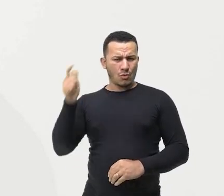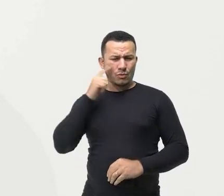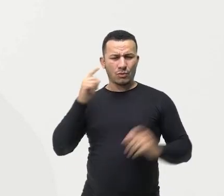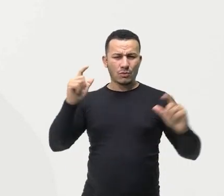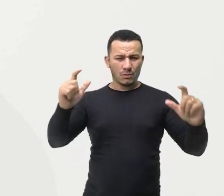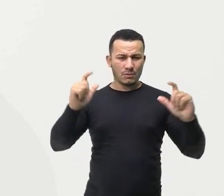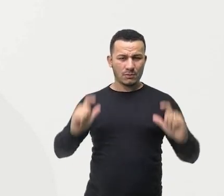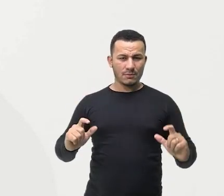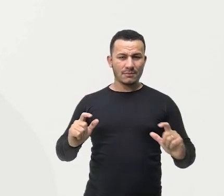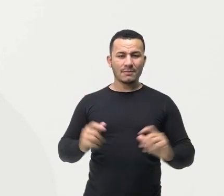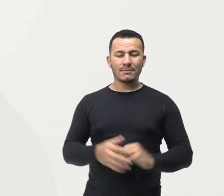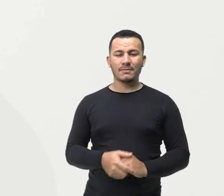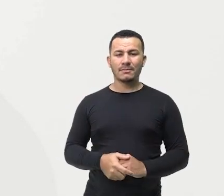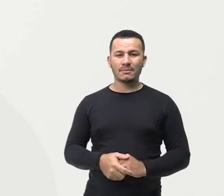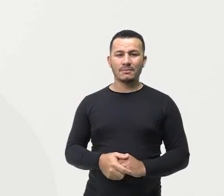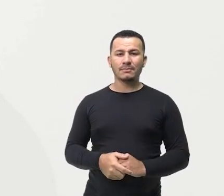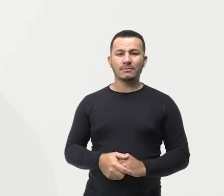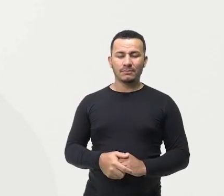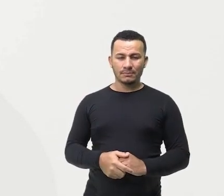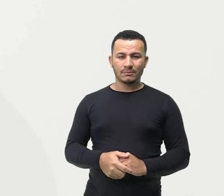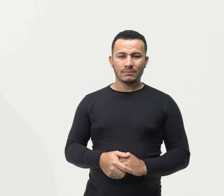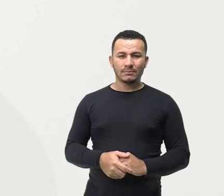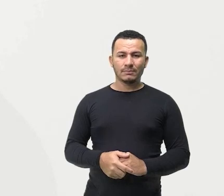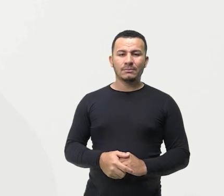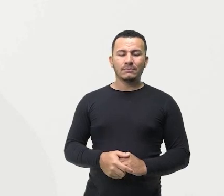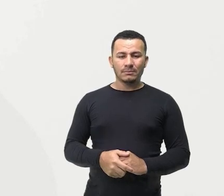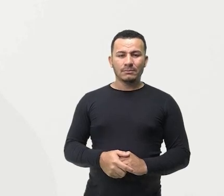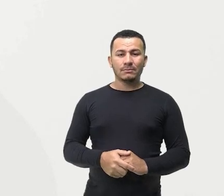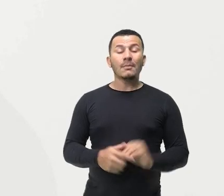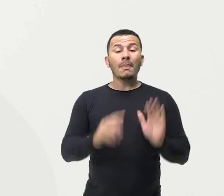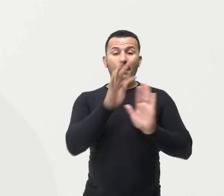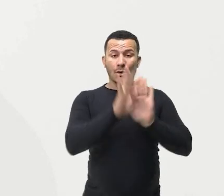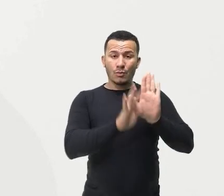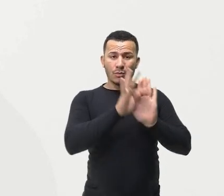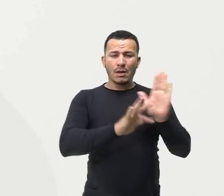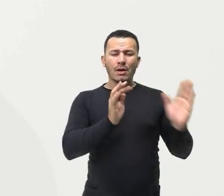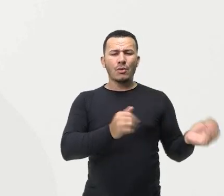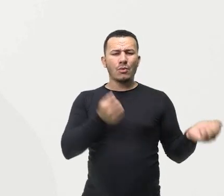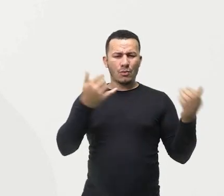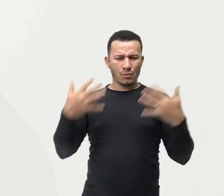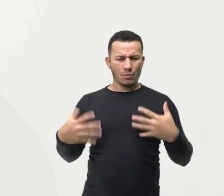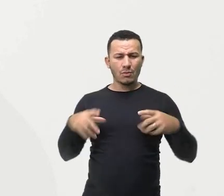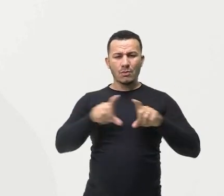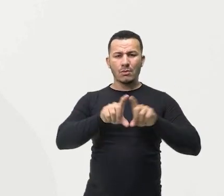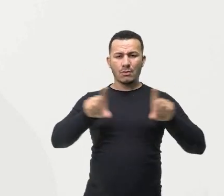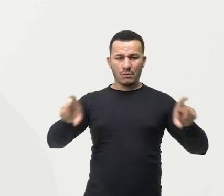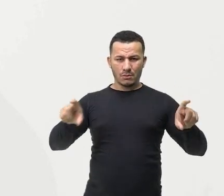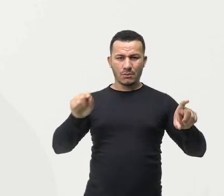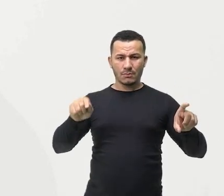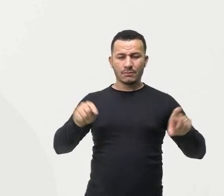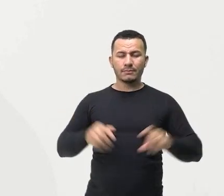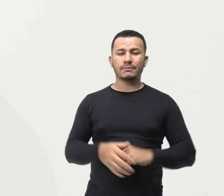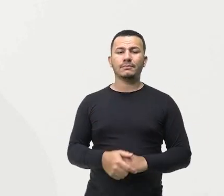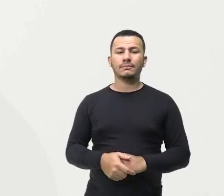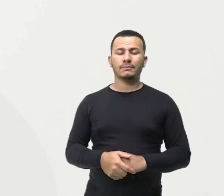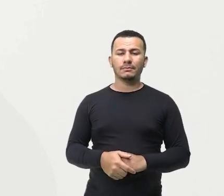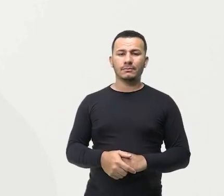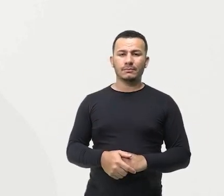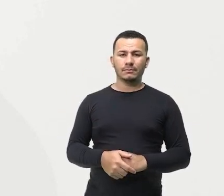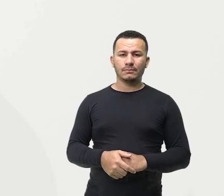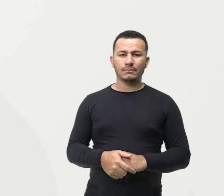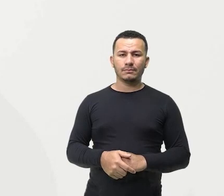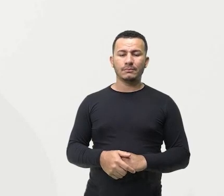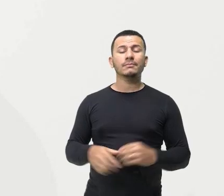verso? Olha só. Dentro do nosso texto, nós temos aqui o próximo verso, os próximos versos, a